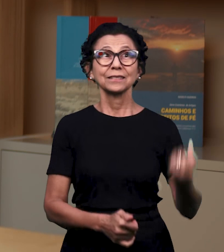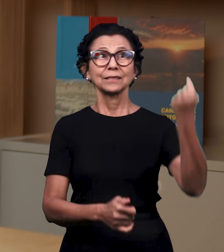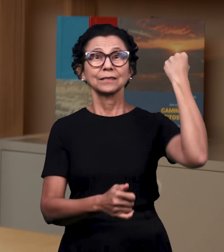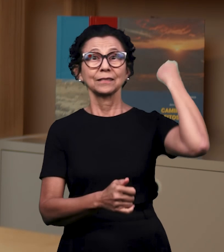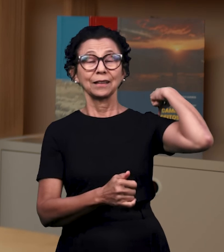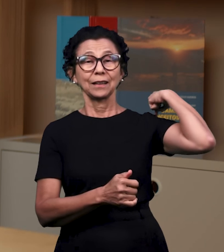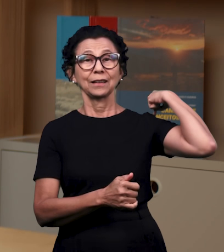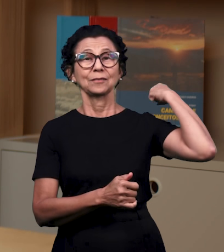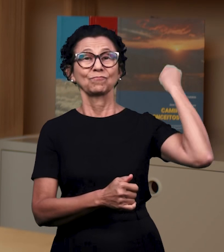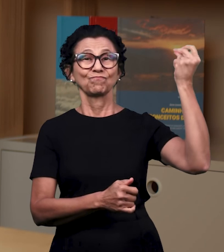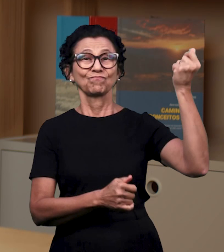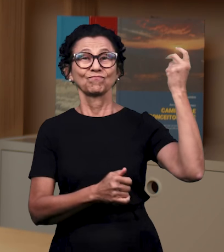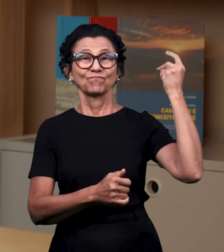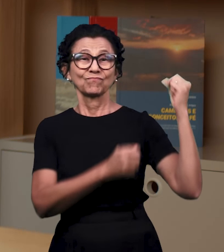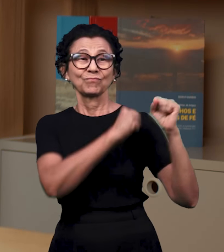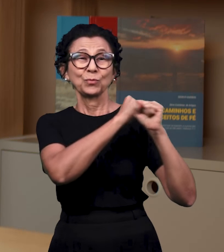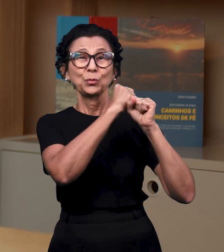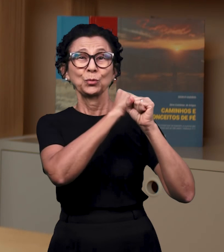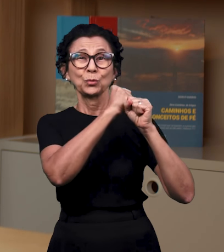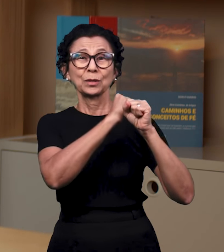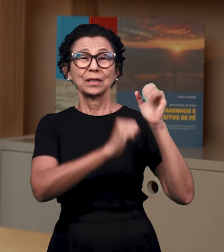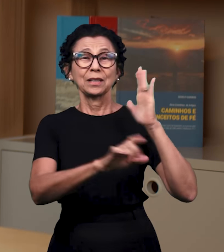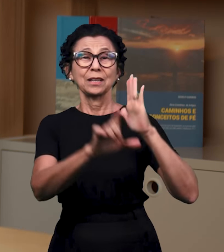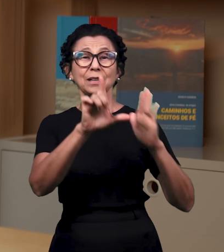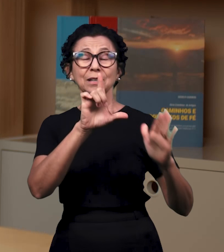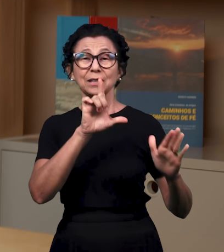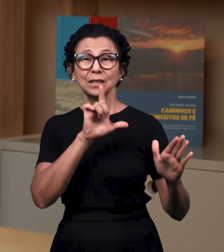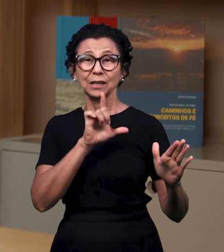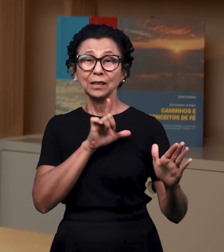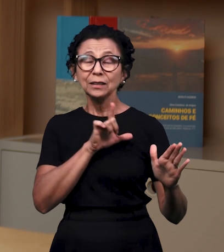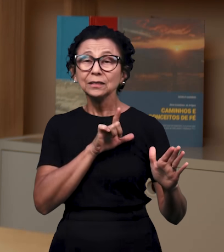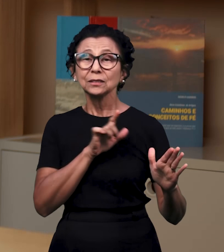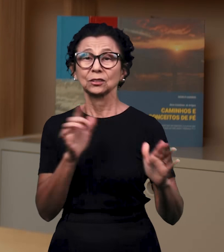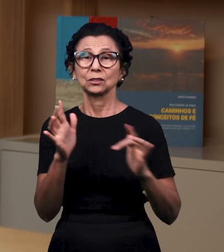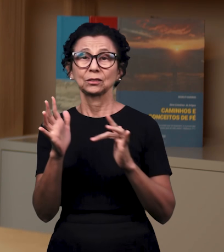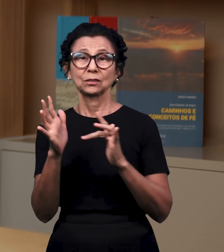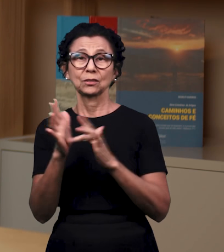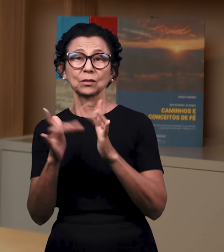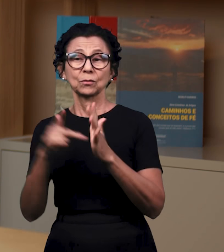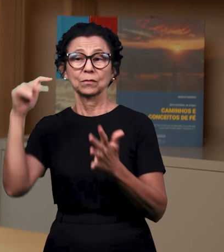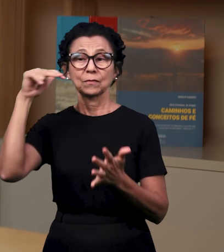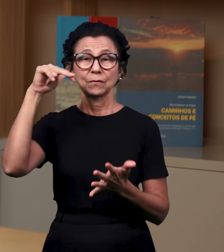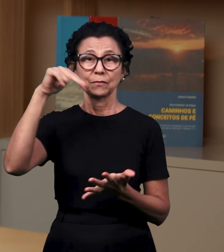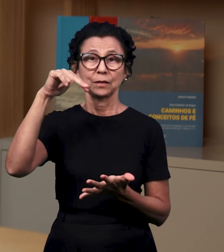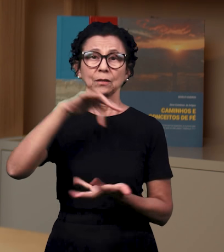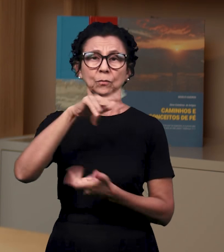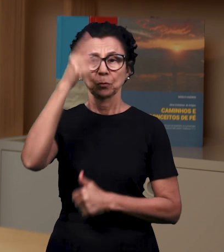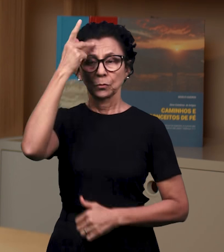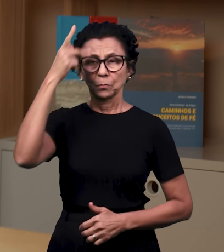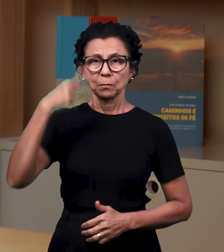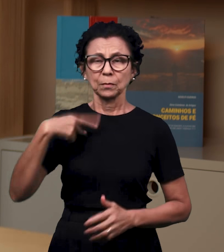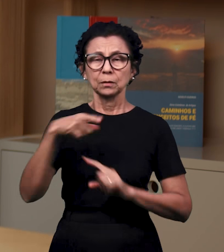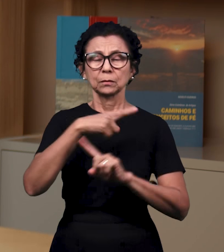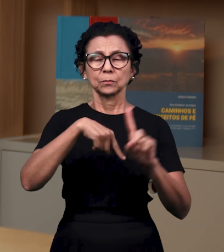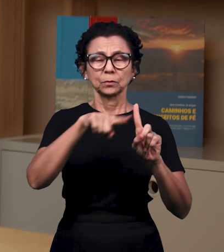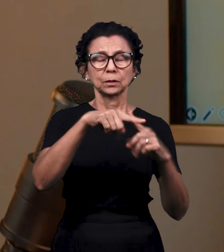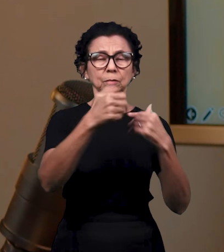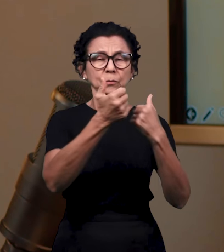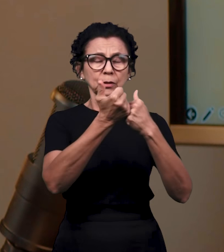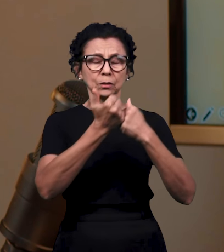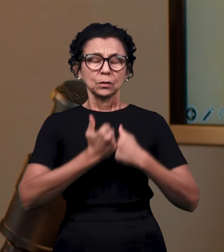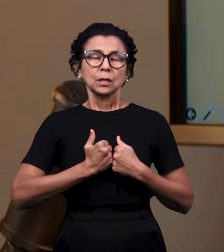há muitos anos antes de Jesus e muitos anos antes de nós hoje nos nossos dias, mas que já tinha uma profecia